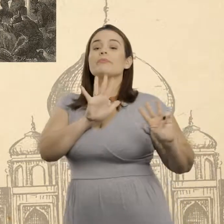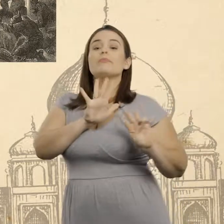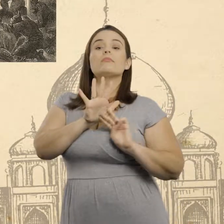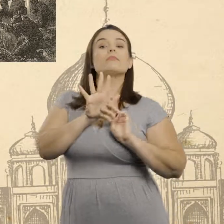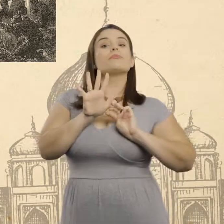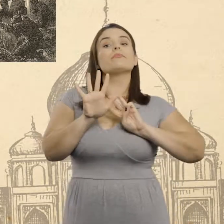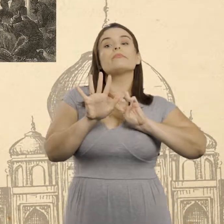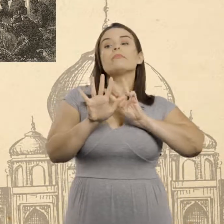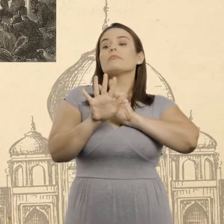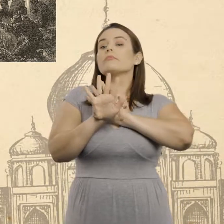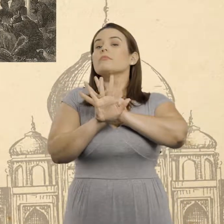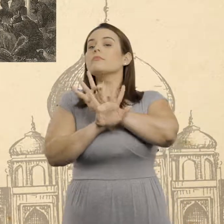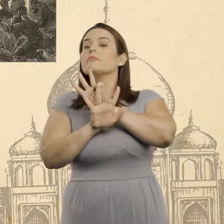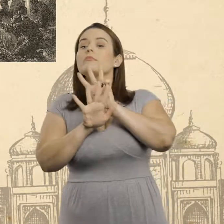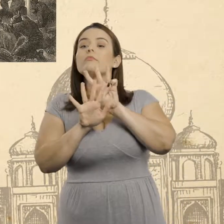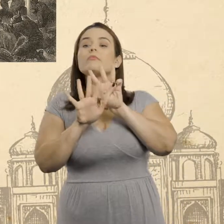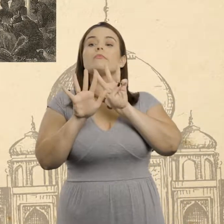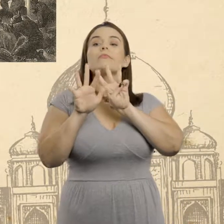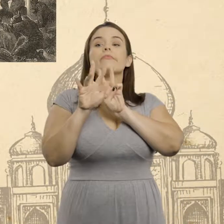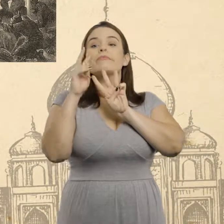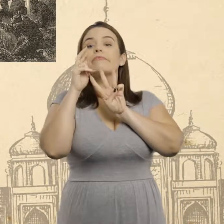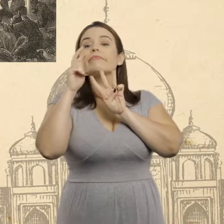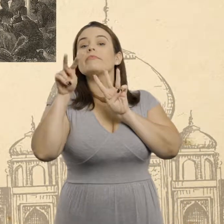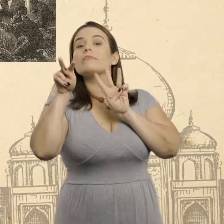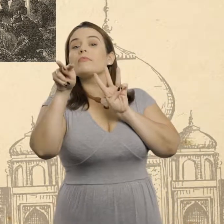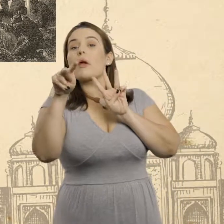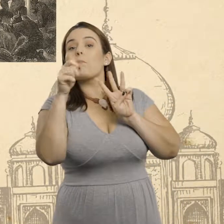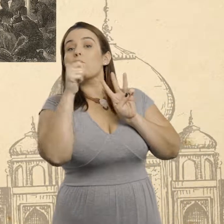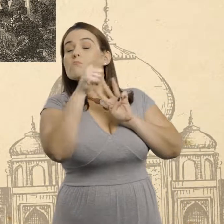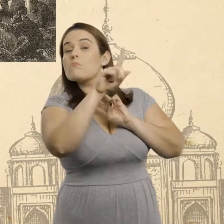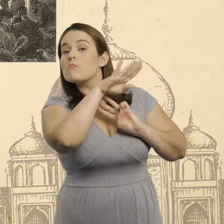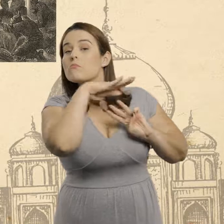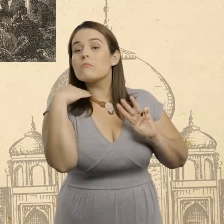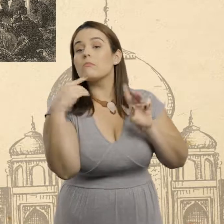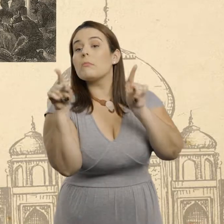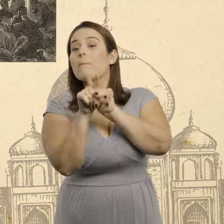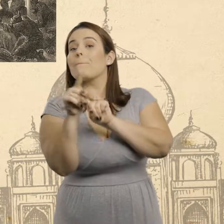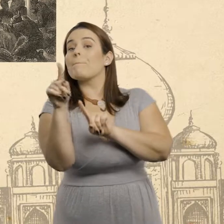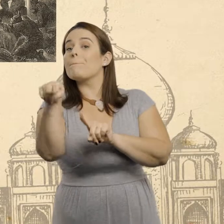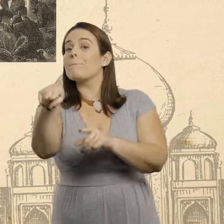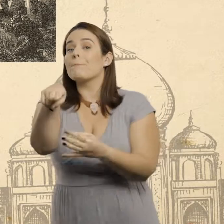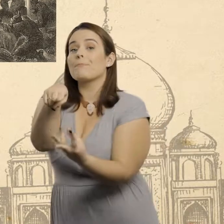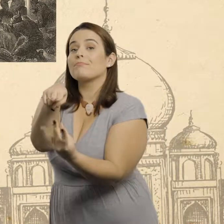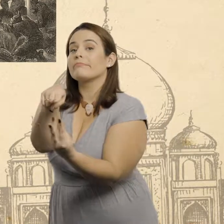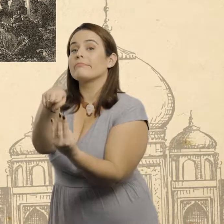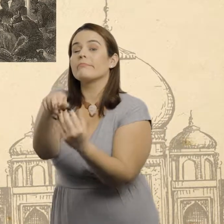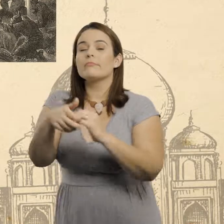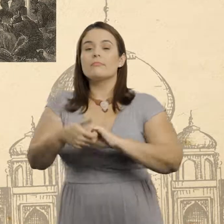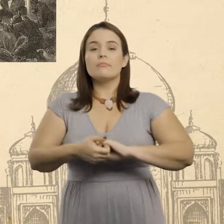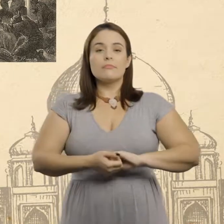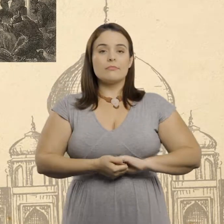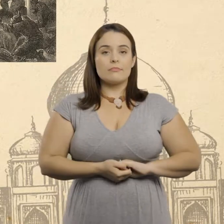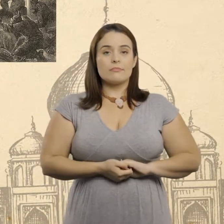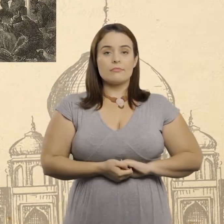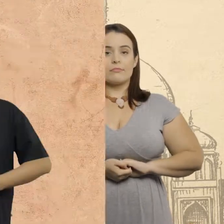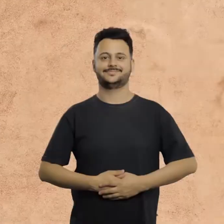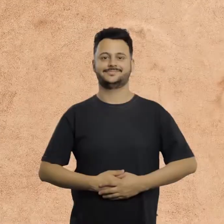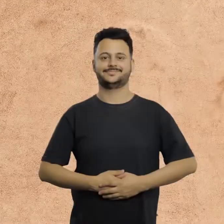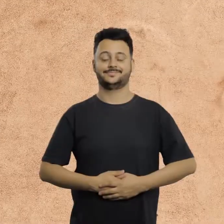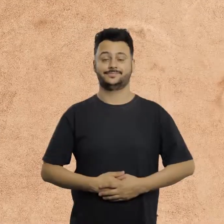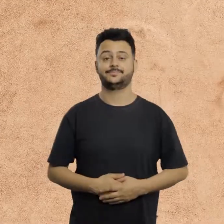Cromarty se misturaram à multidão que se reunia para ver a execução de Aouda e a cremação do marido dela.